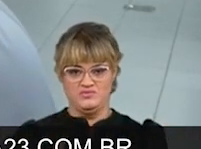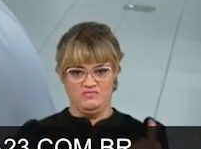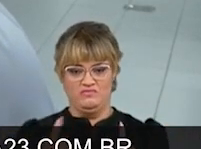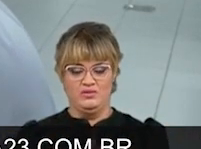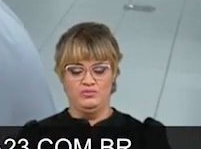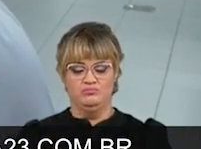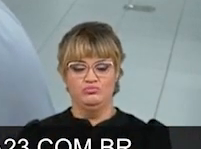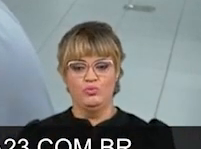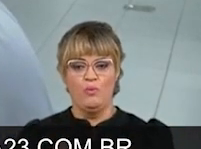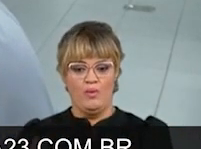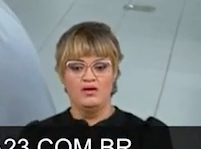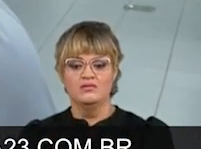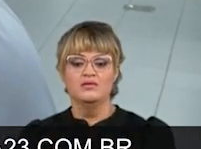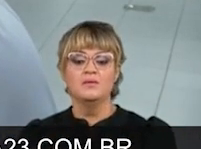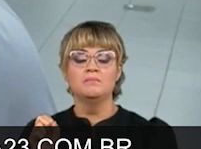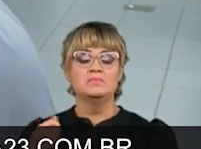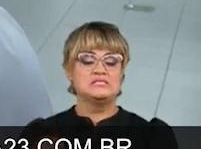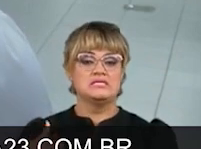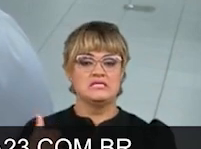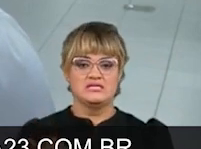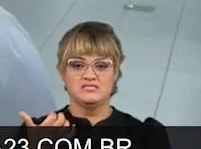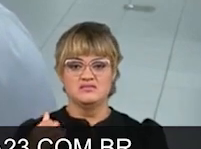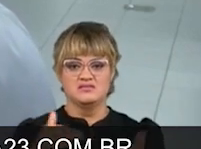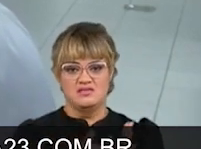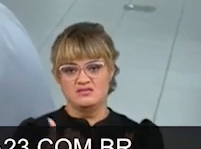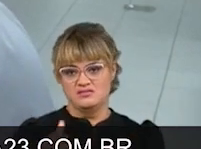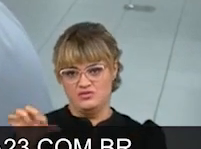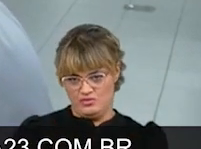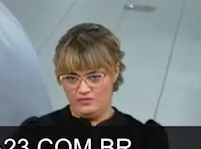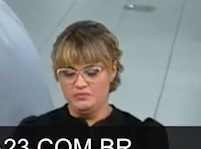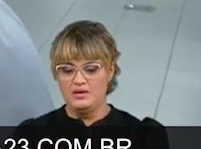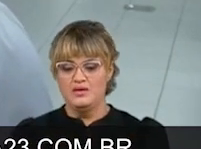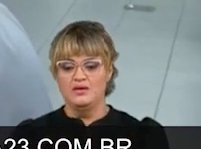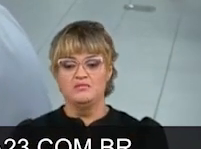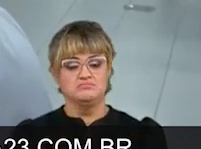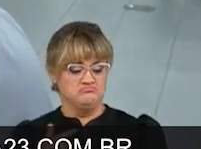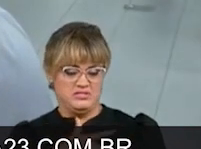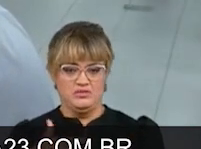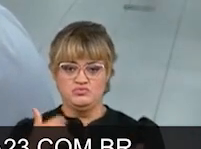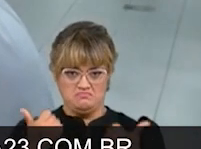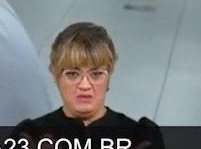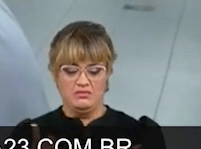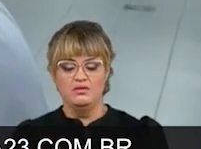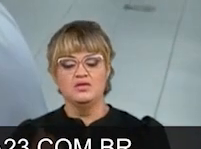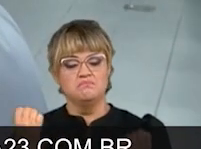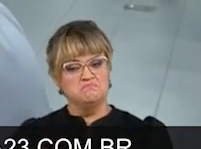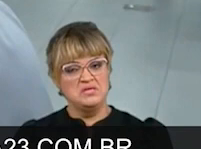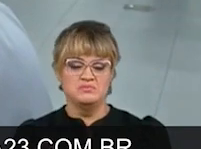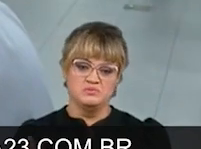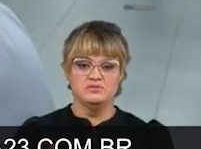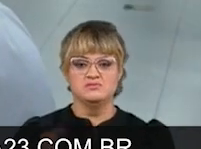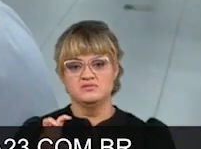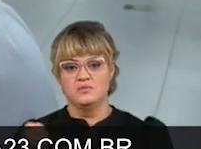centro da cidade. Para doar sangue, basta ter entre 16 e 69 anos de idade, estar em boas condições de saúde e pesar pelo